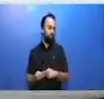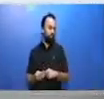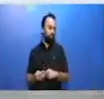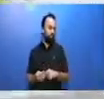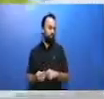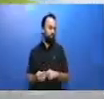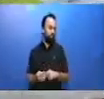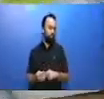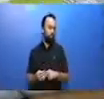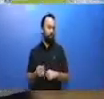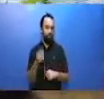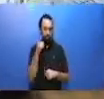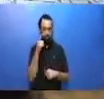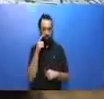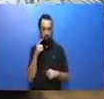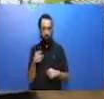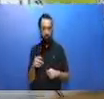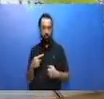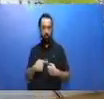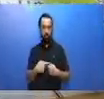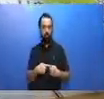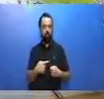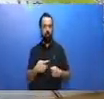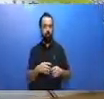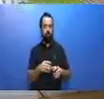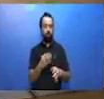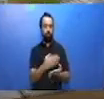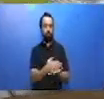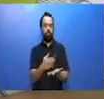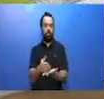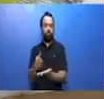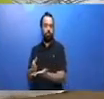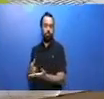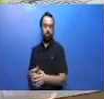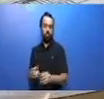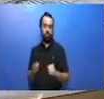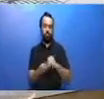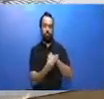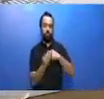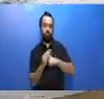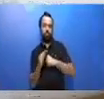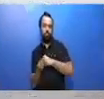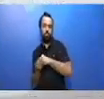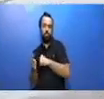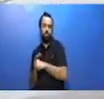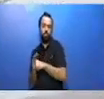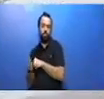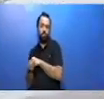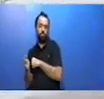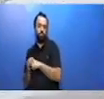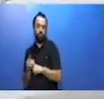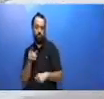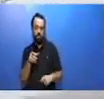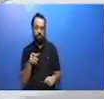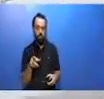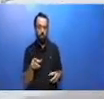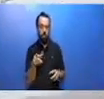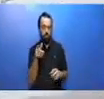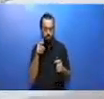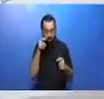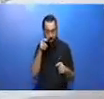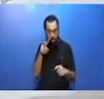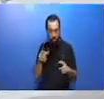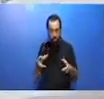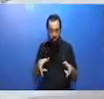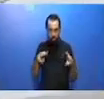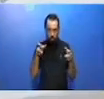Peão. Tá vendo como a cidade é dividida em bairros, então? Tá vendo que você consegue visualizar? Aqui no meio ainda